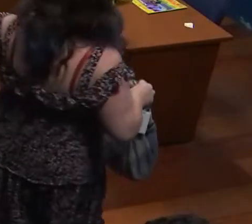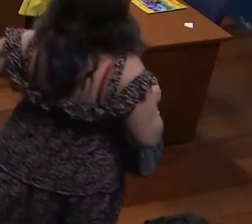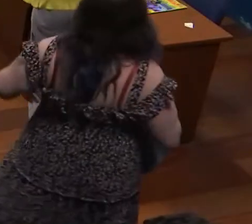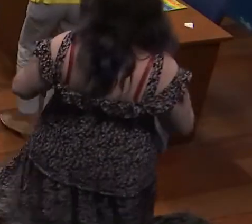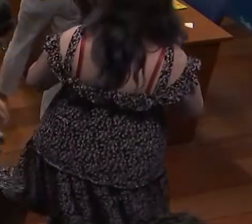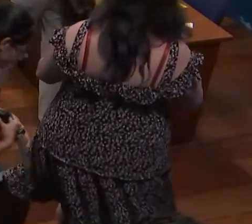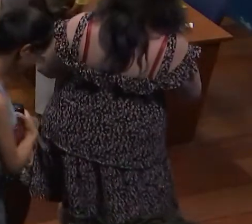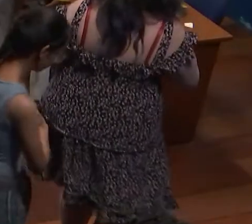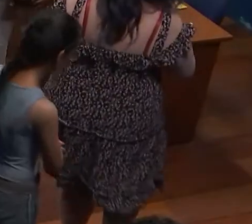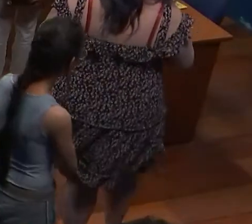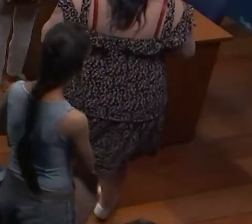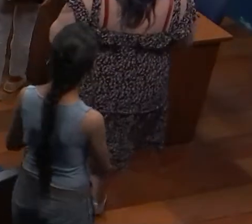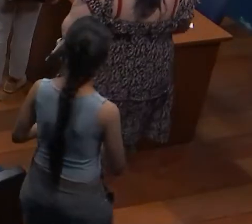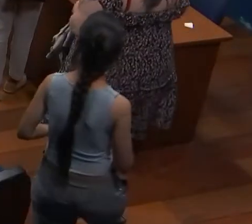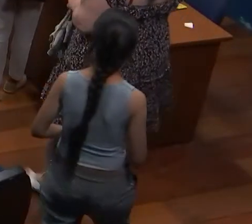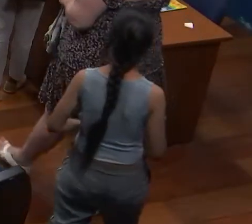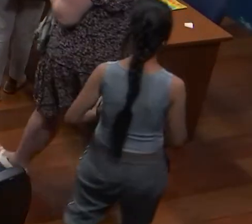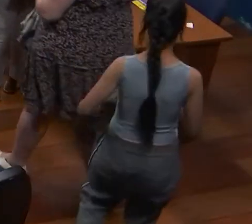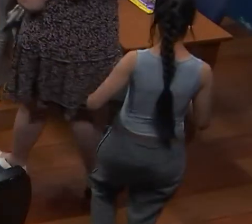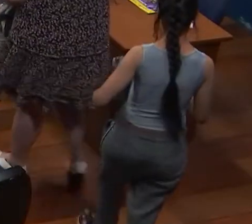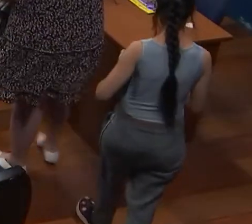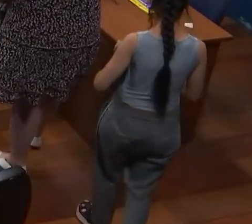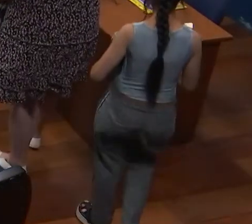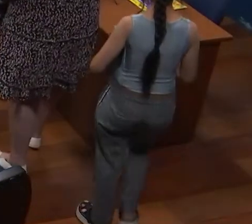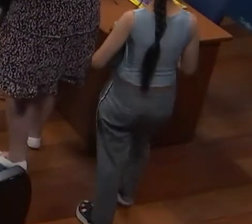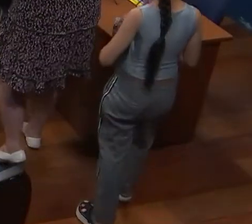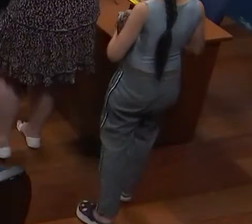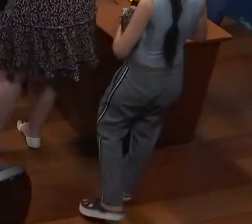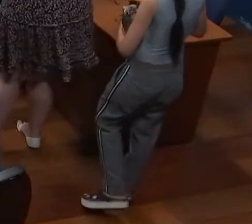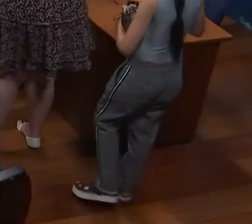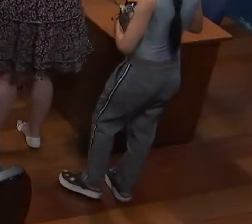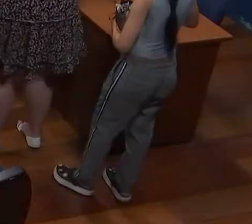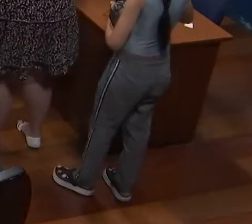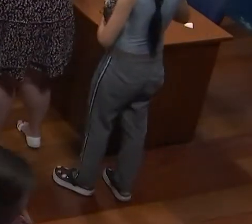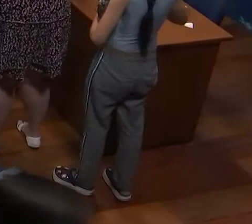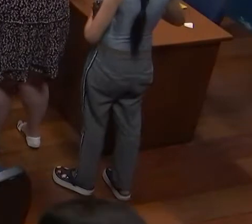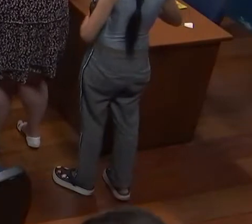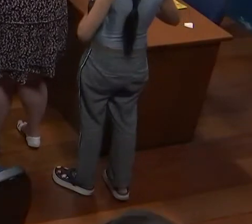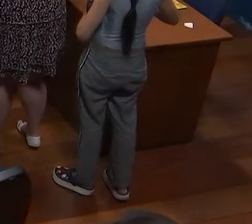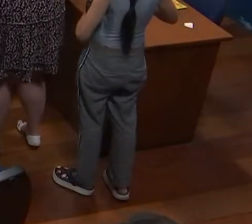Olá, tudo bom? Luiz Antônio.